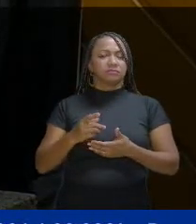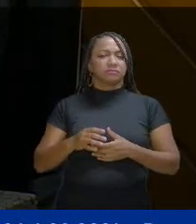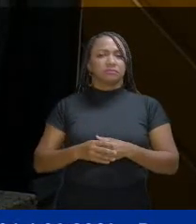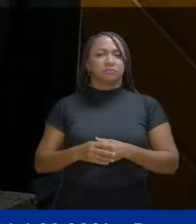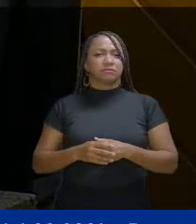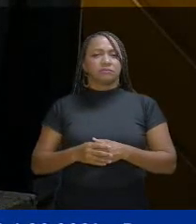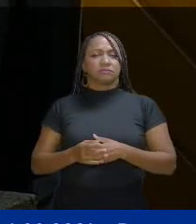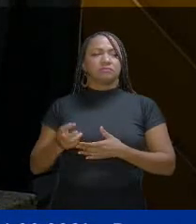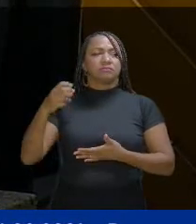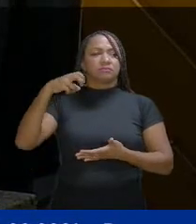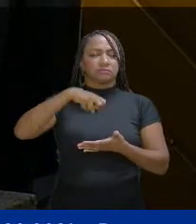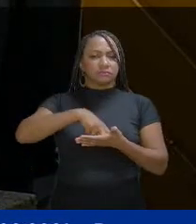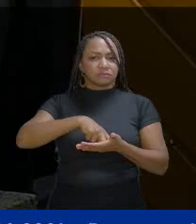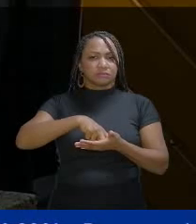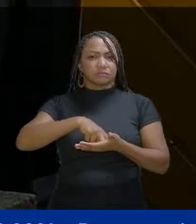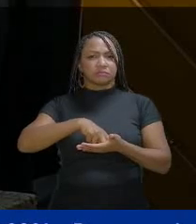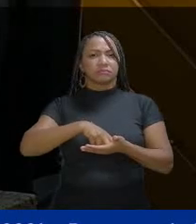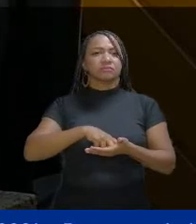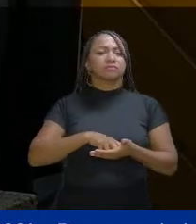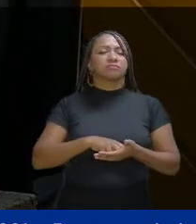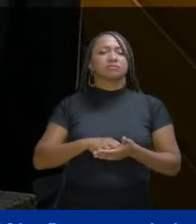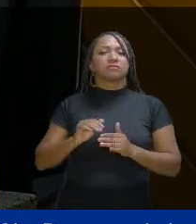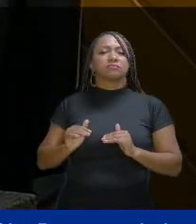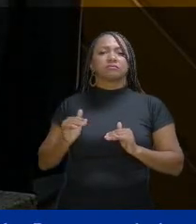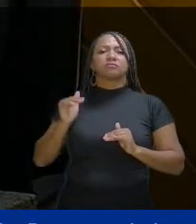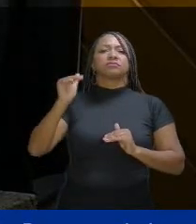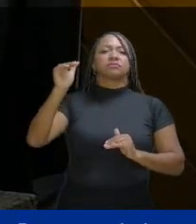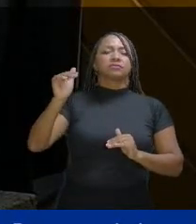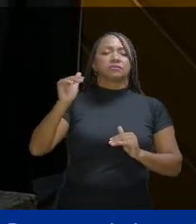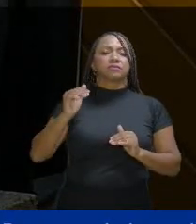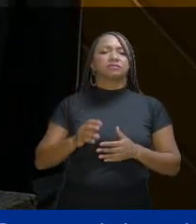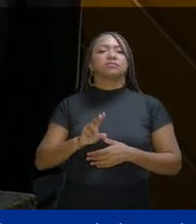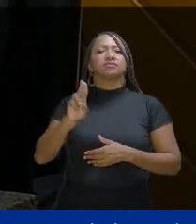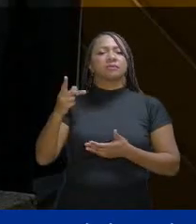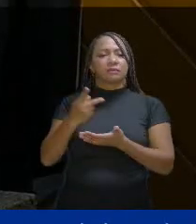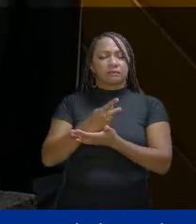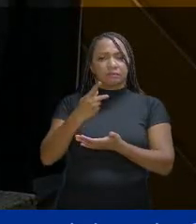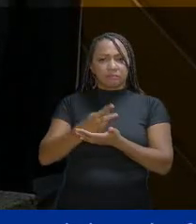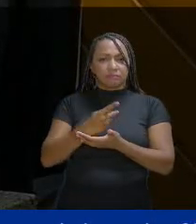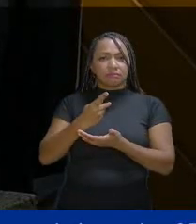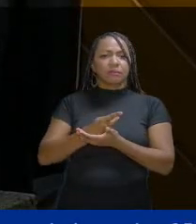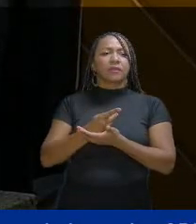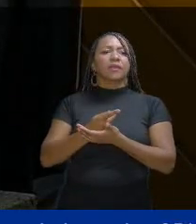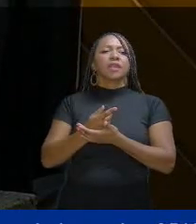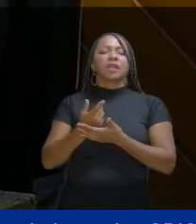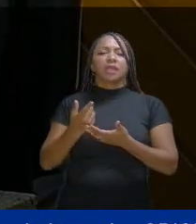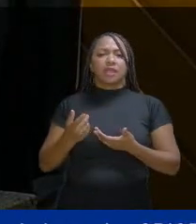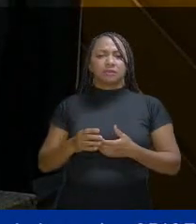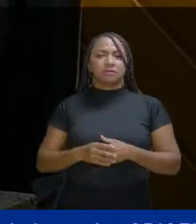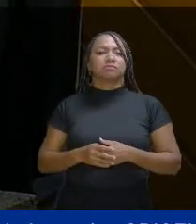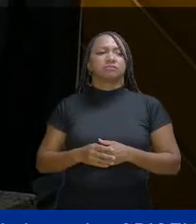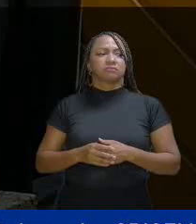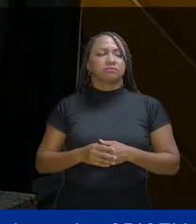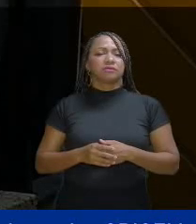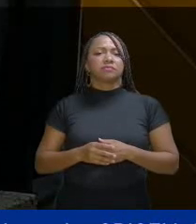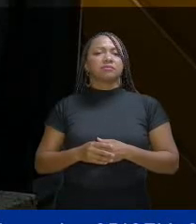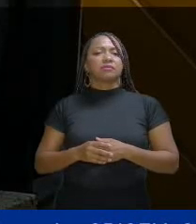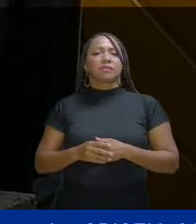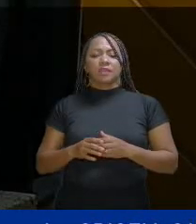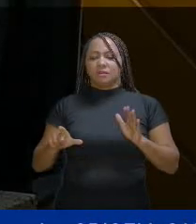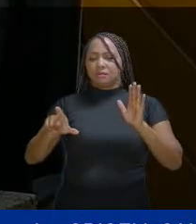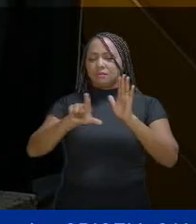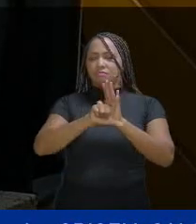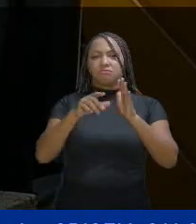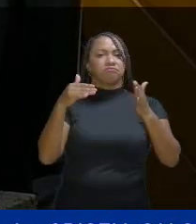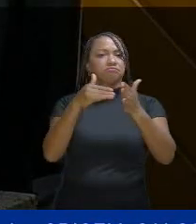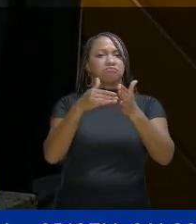pena, arguindo que a majoração da penalidade foi aplicada de forma desproporcional de rolagem. Terceiro, recurso